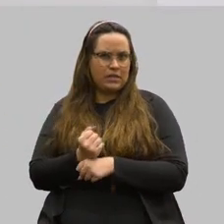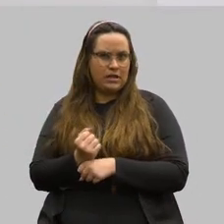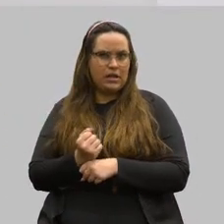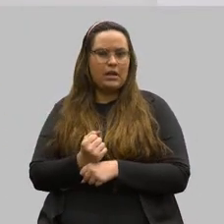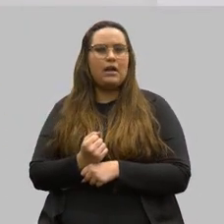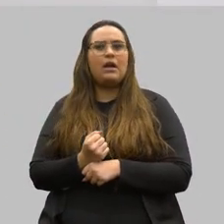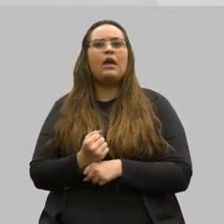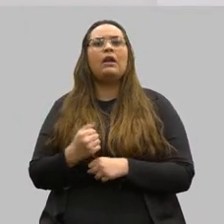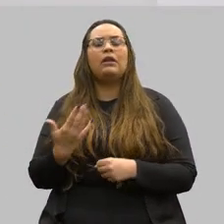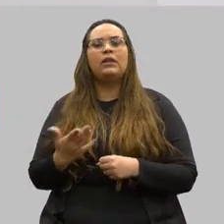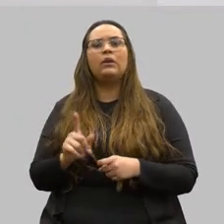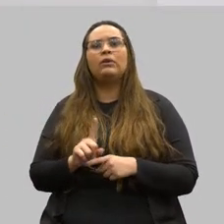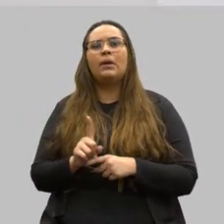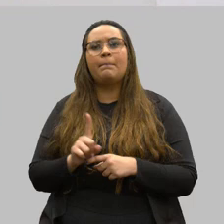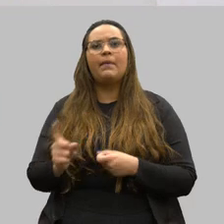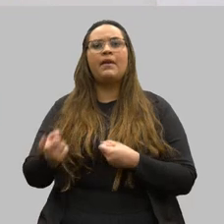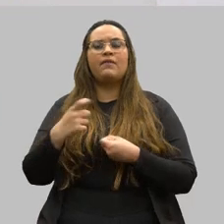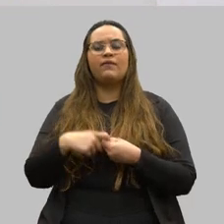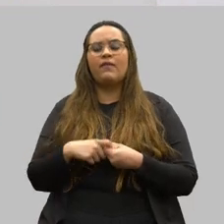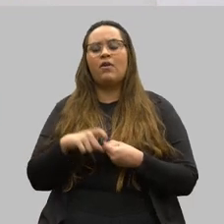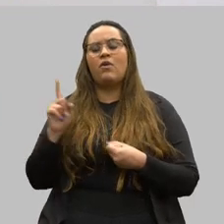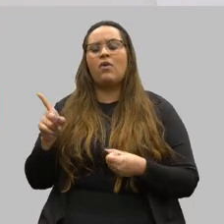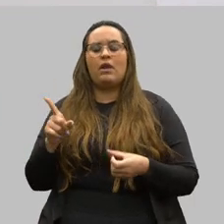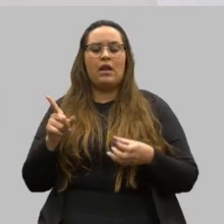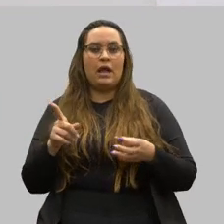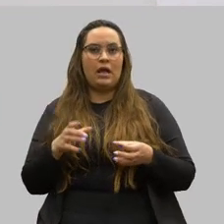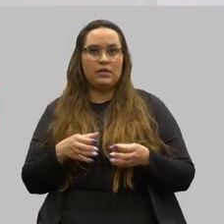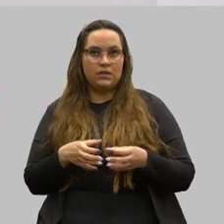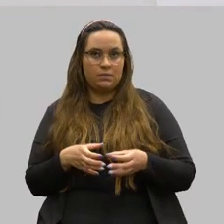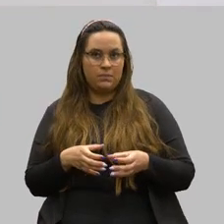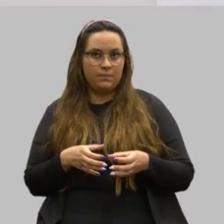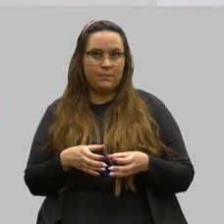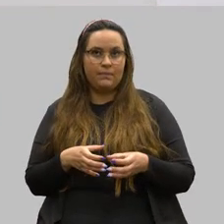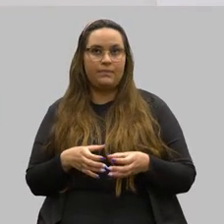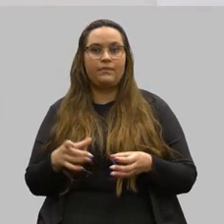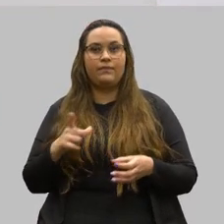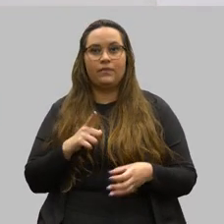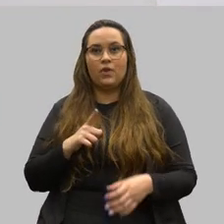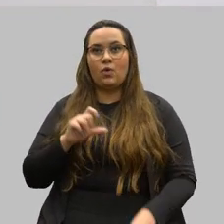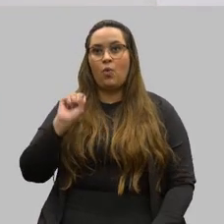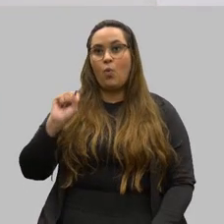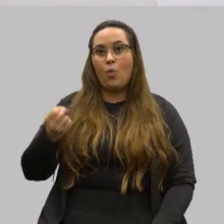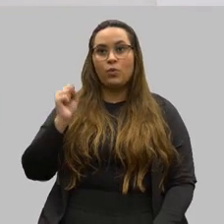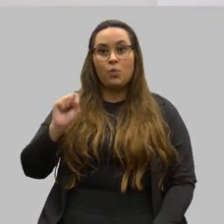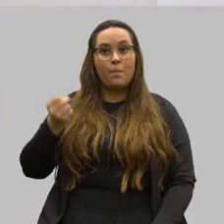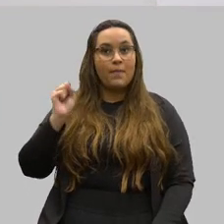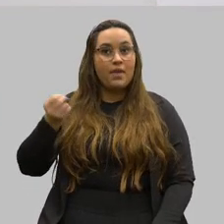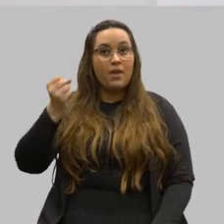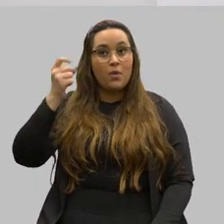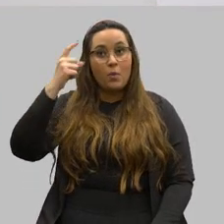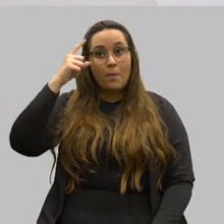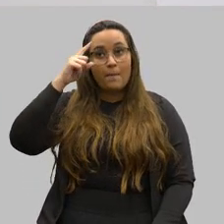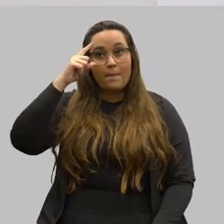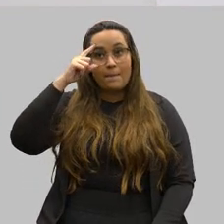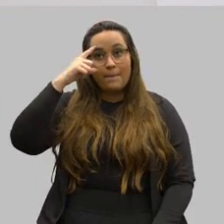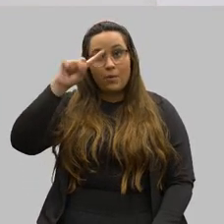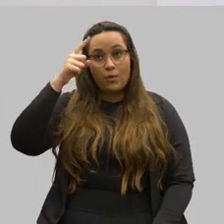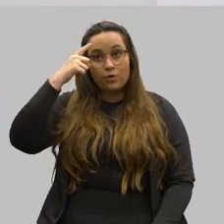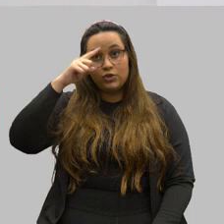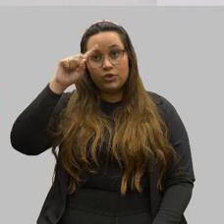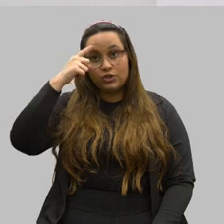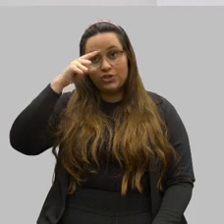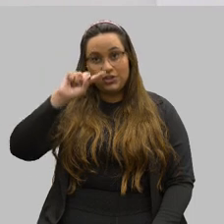ainda resgata né a cidade administrativa ela tem uma circulação de 8.000 pessoas ah cerca de